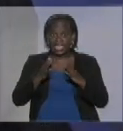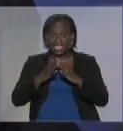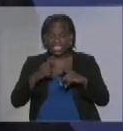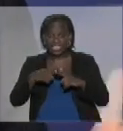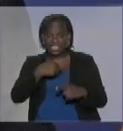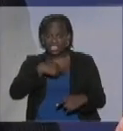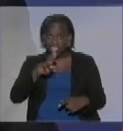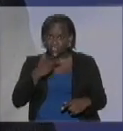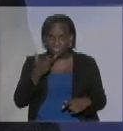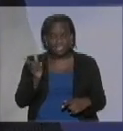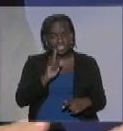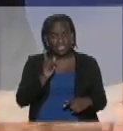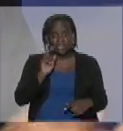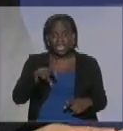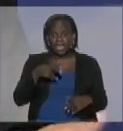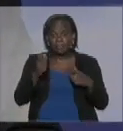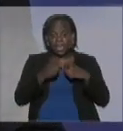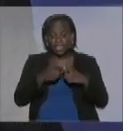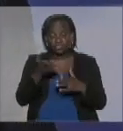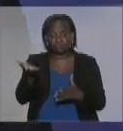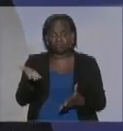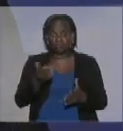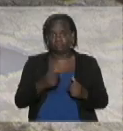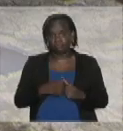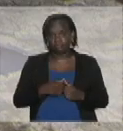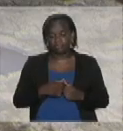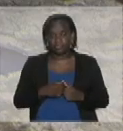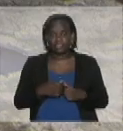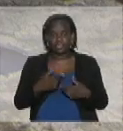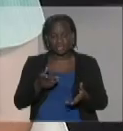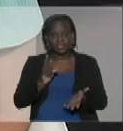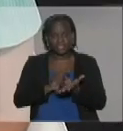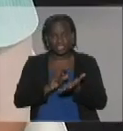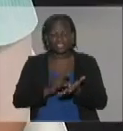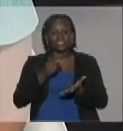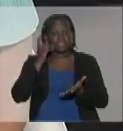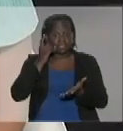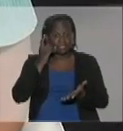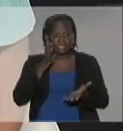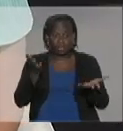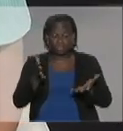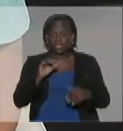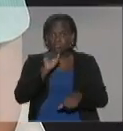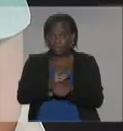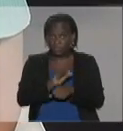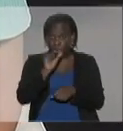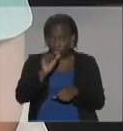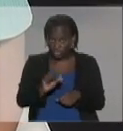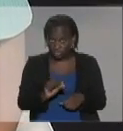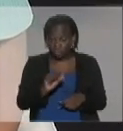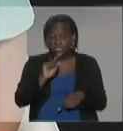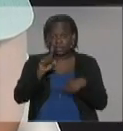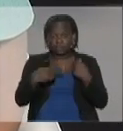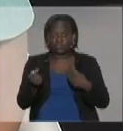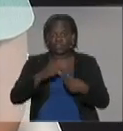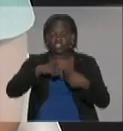religioso nisso, a resposta da medicina. É verdade. Deputada, a gente vai fazer um pequeno intervalo e